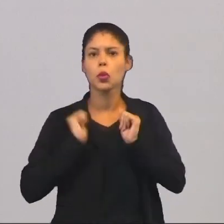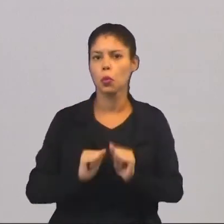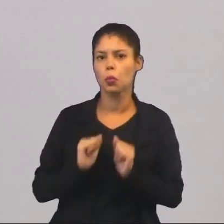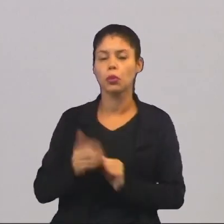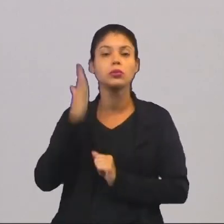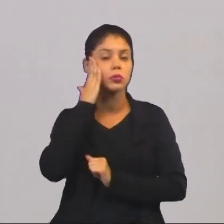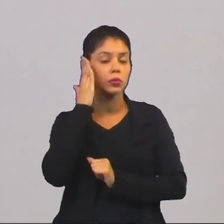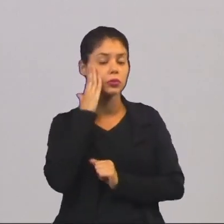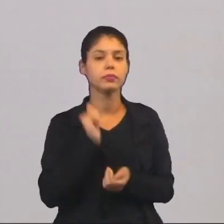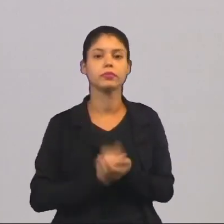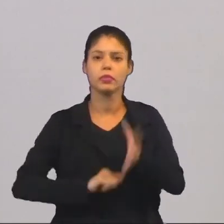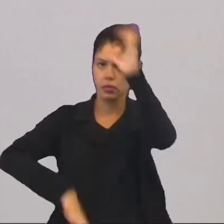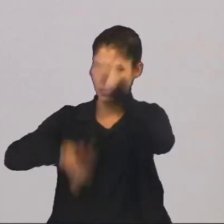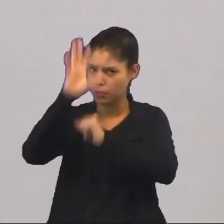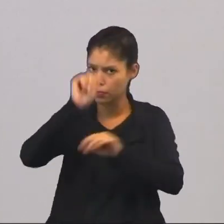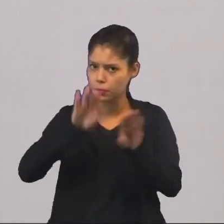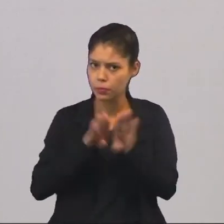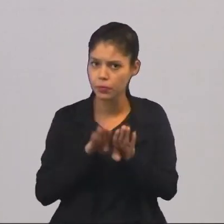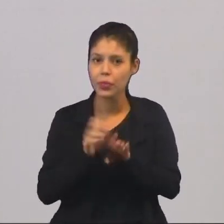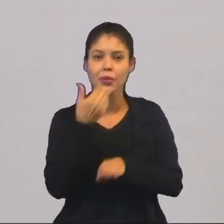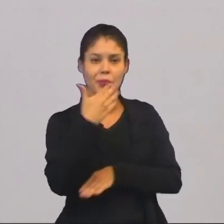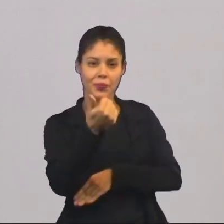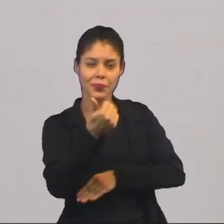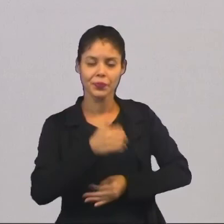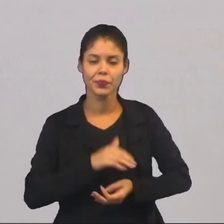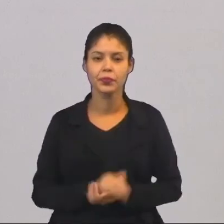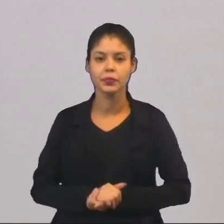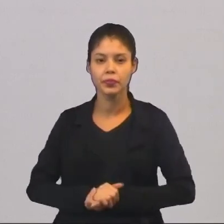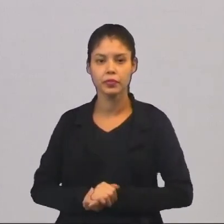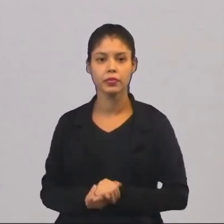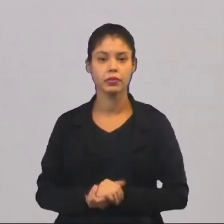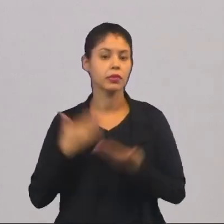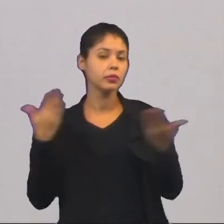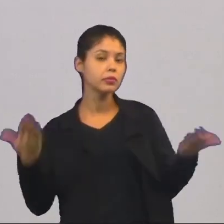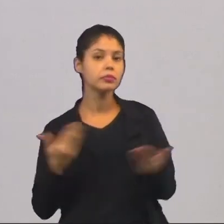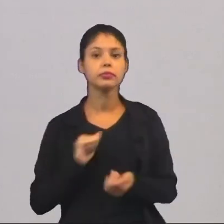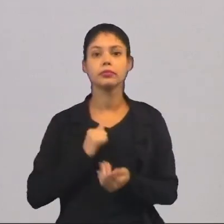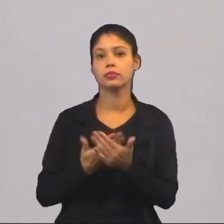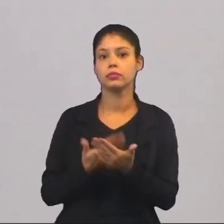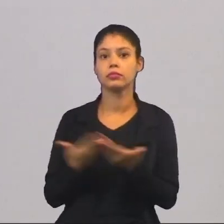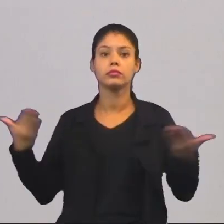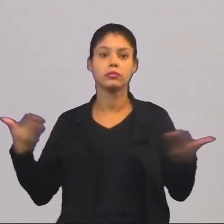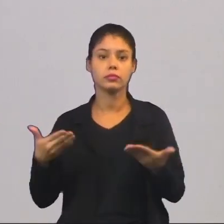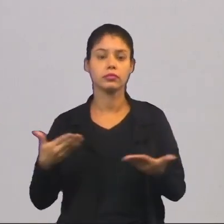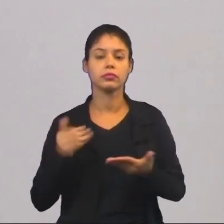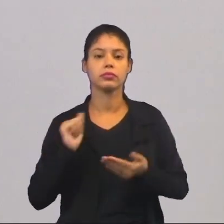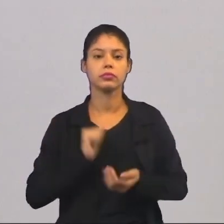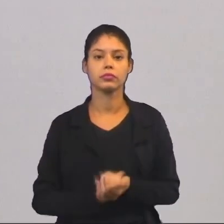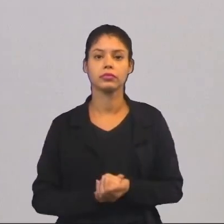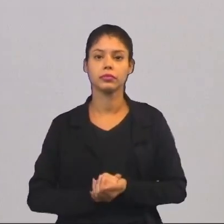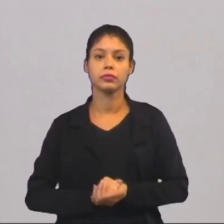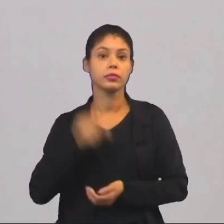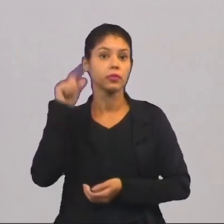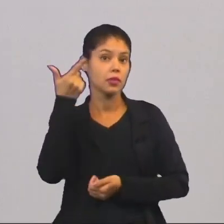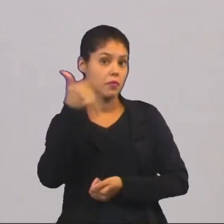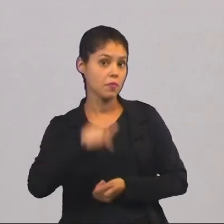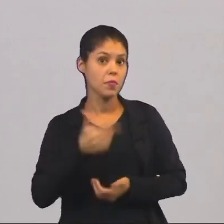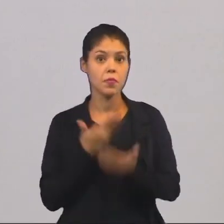pode compreender e aprender. Tudo bem? Pessoal, essa foi a nossa